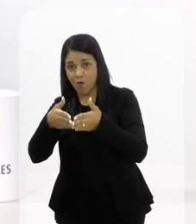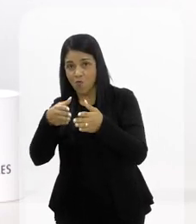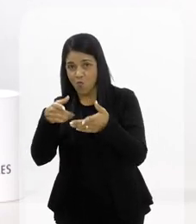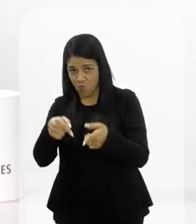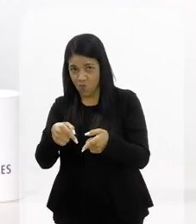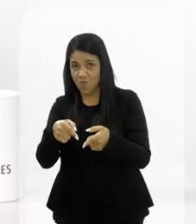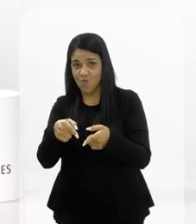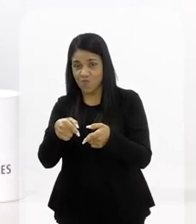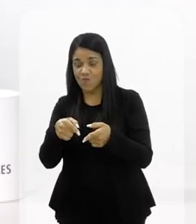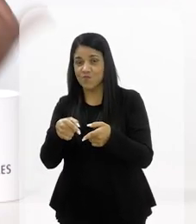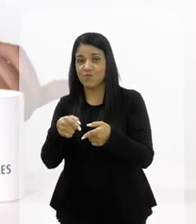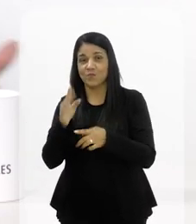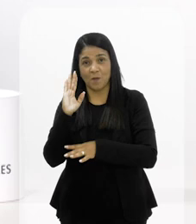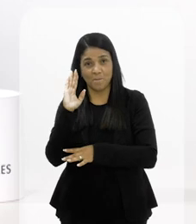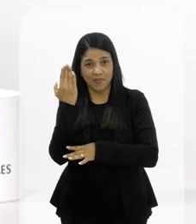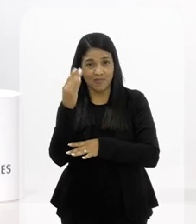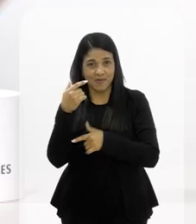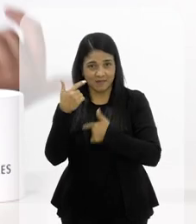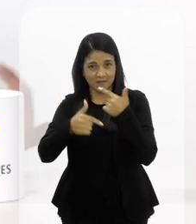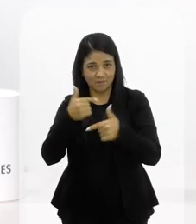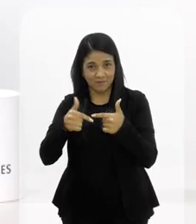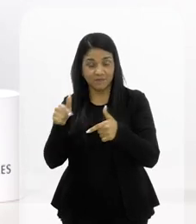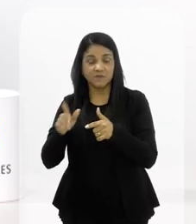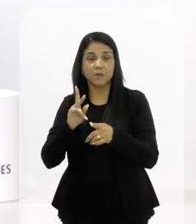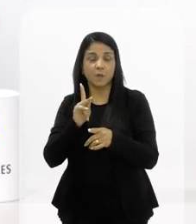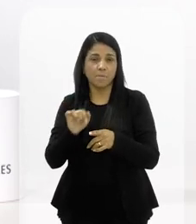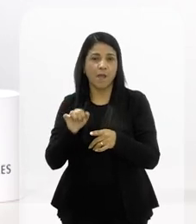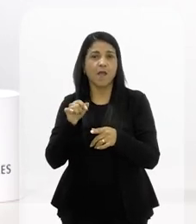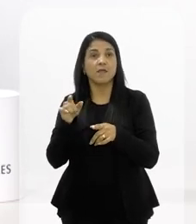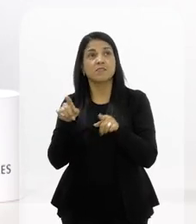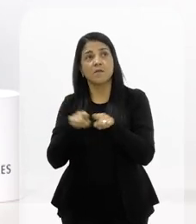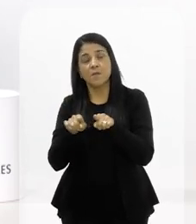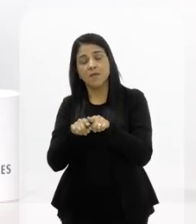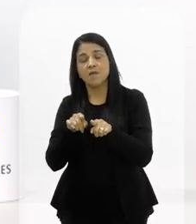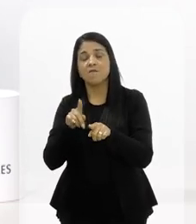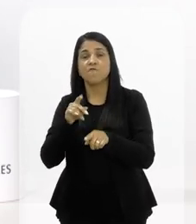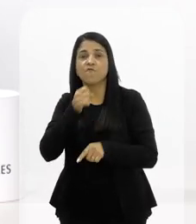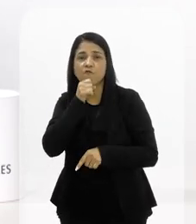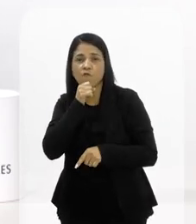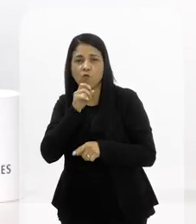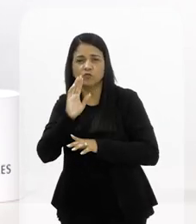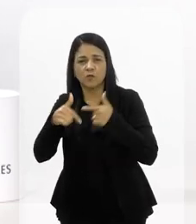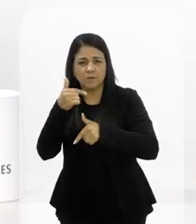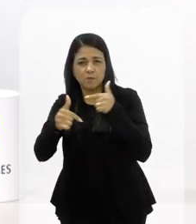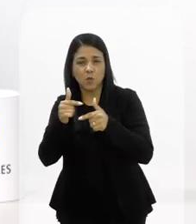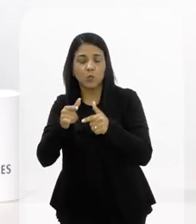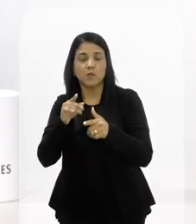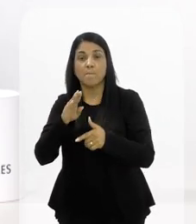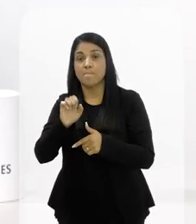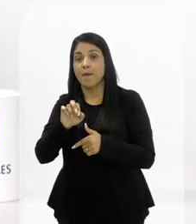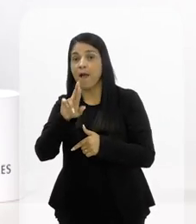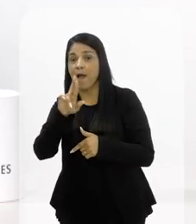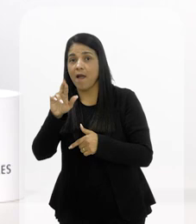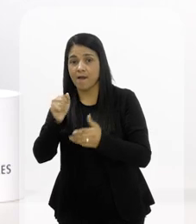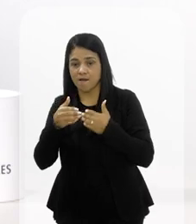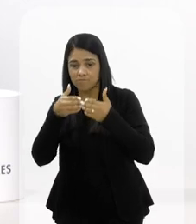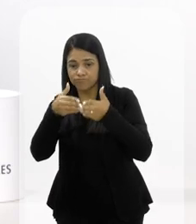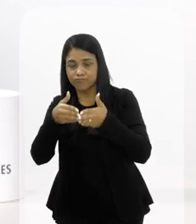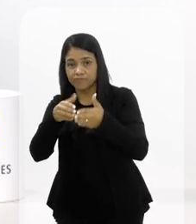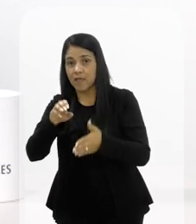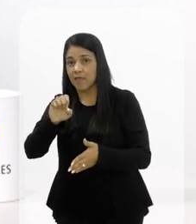eh o pai do meu pai já tinha trabalhado Na construção das barcas Rio Niterói no estaleiro E aí meu pai acabou